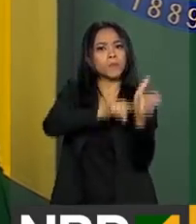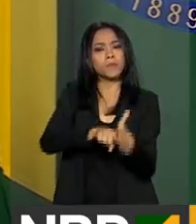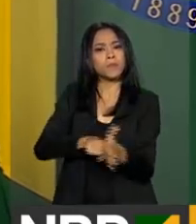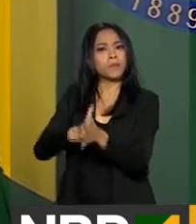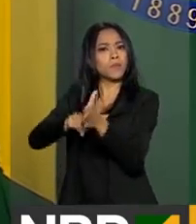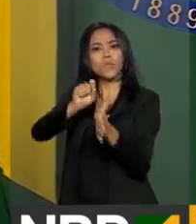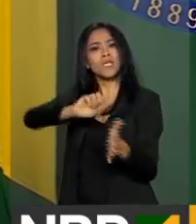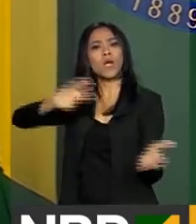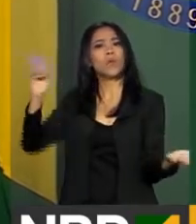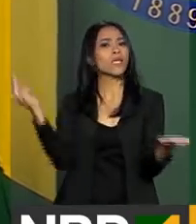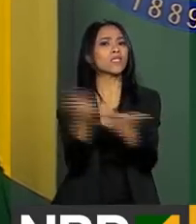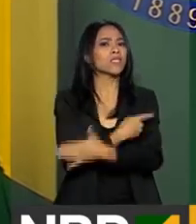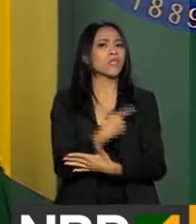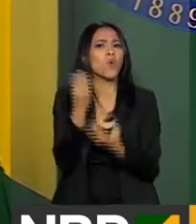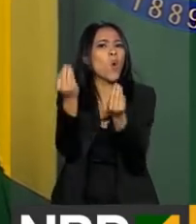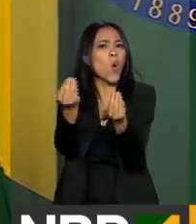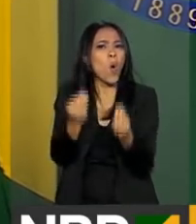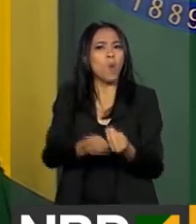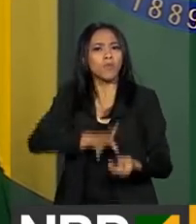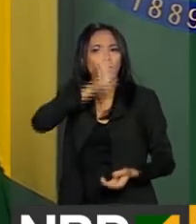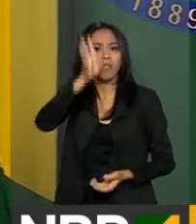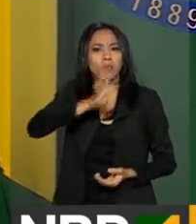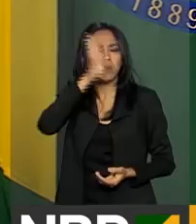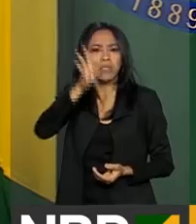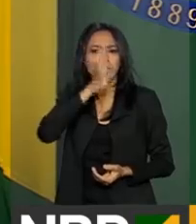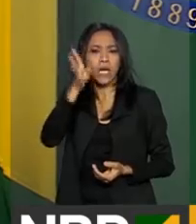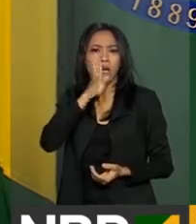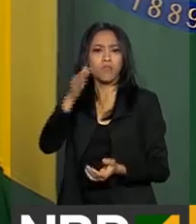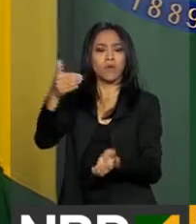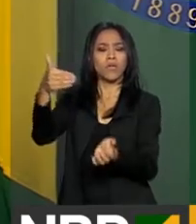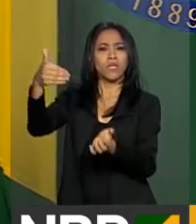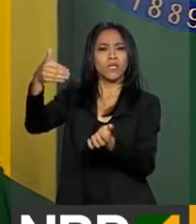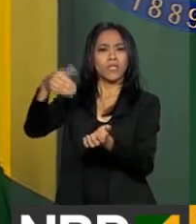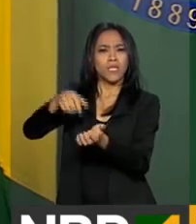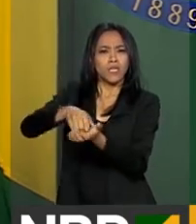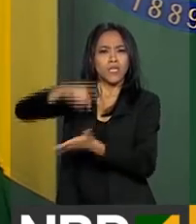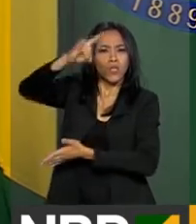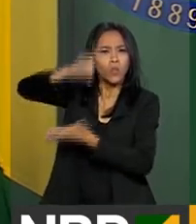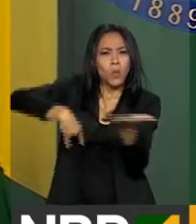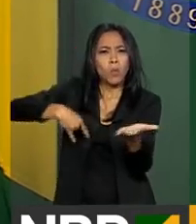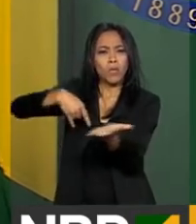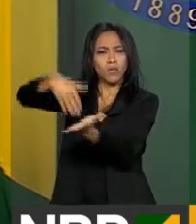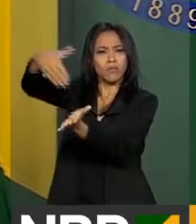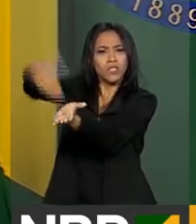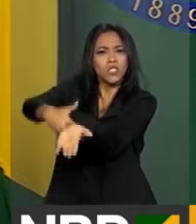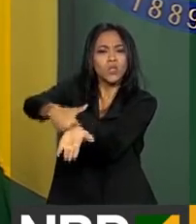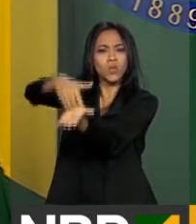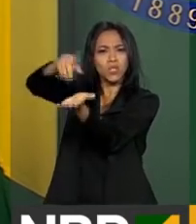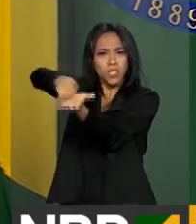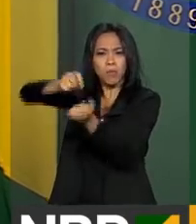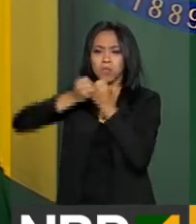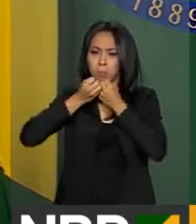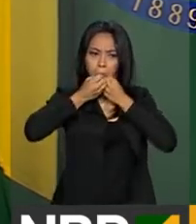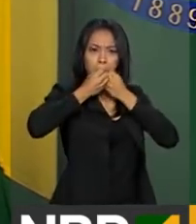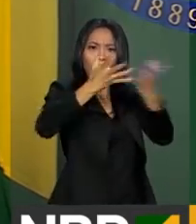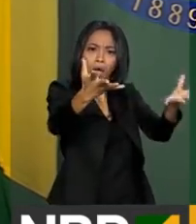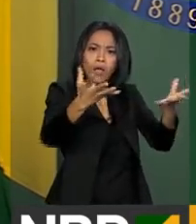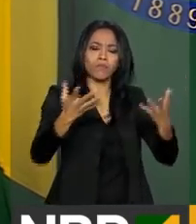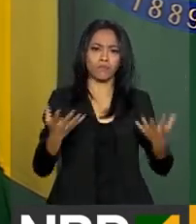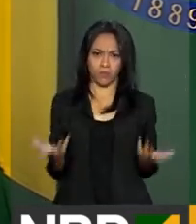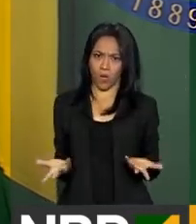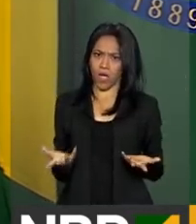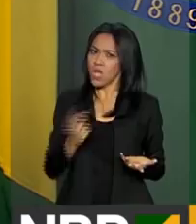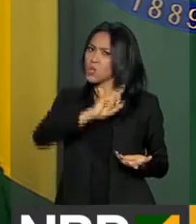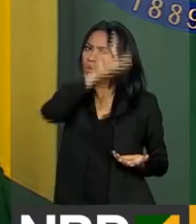esses vazamentos e responsáveis porque mais uma vez eu digo não é imprensa